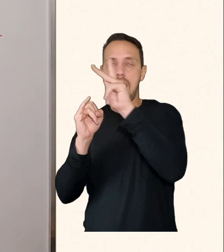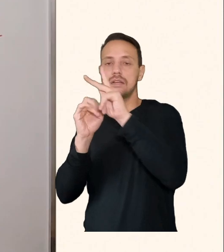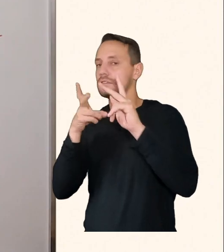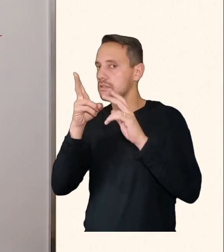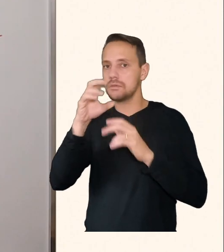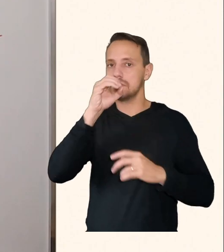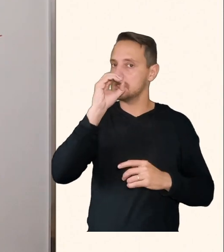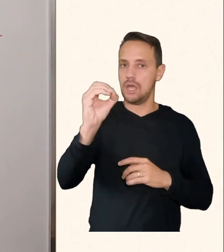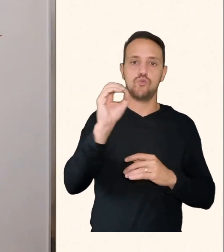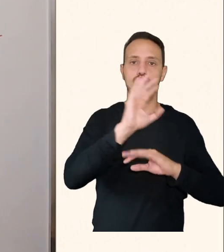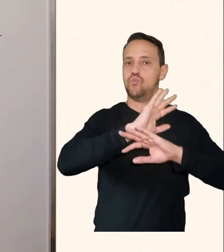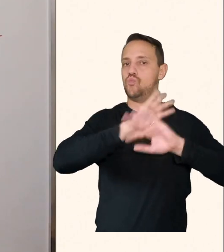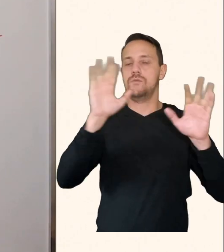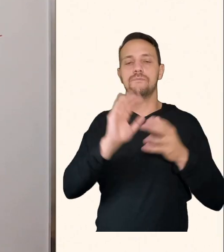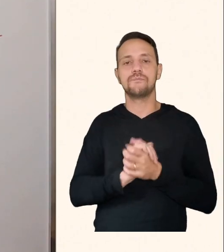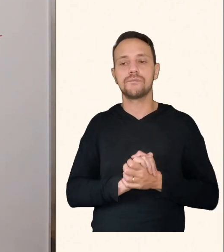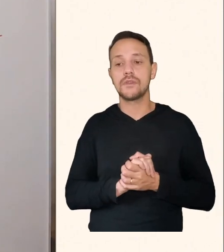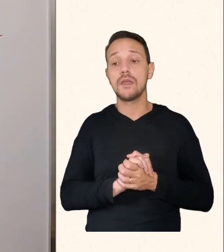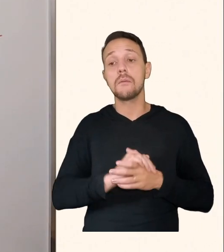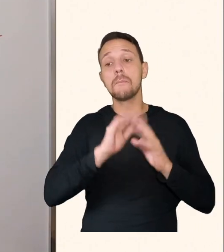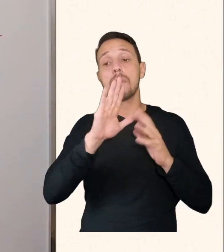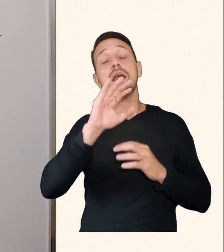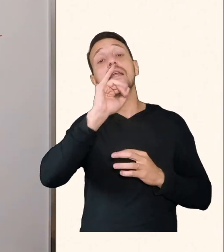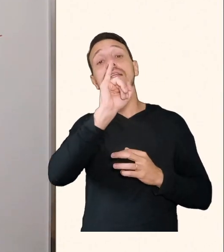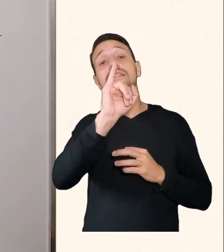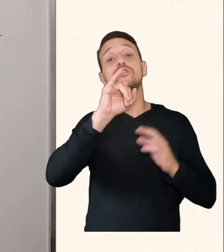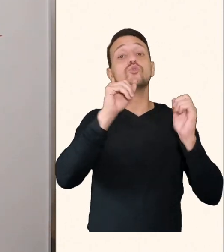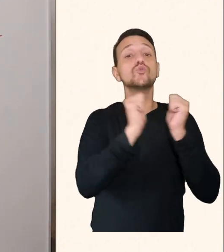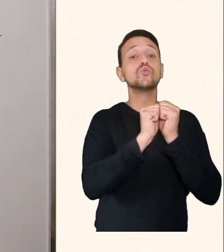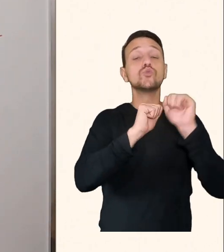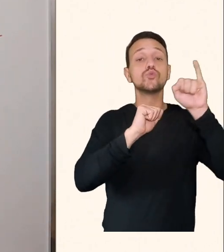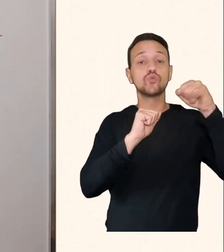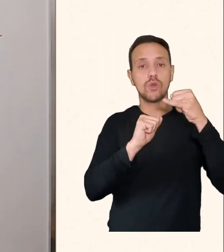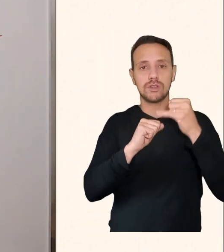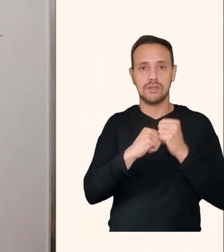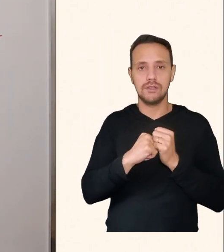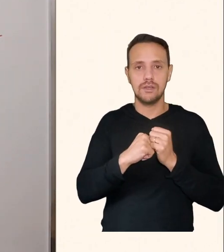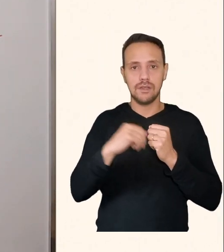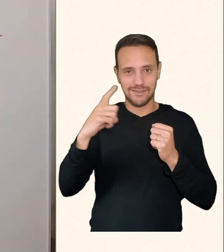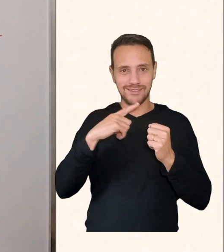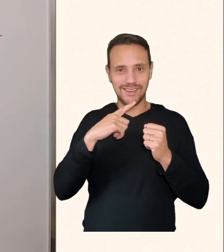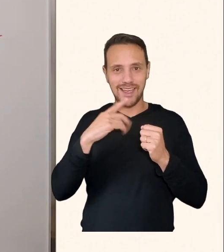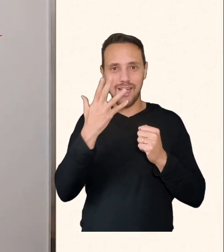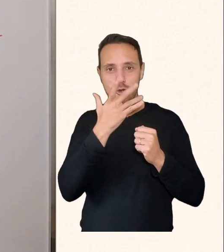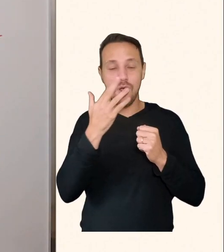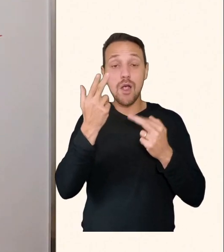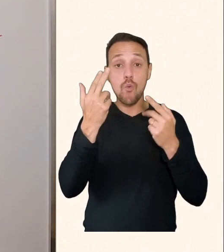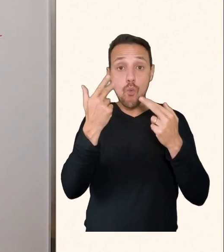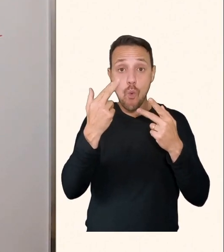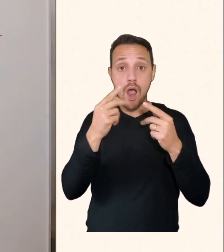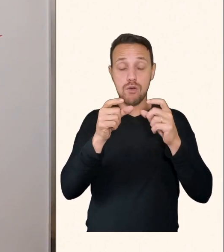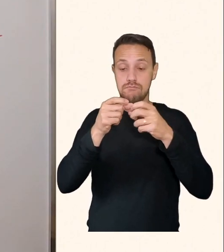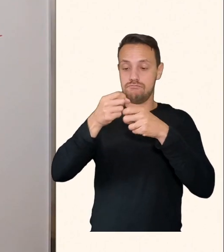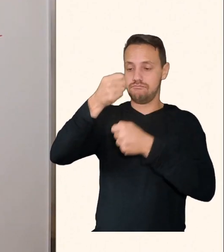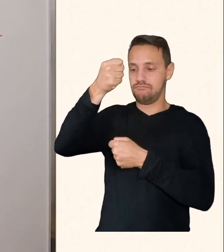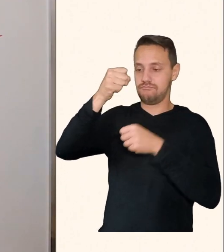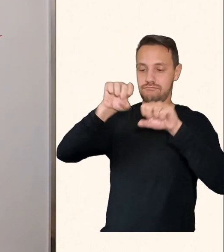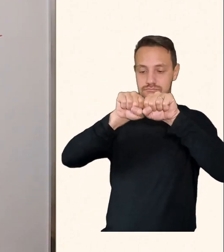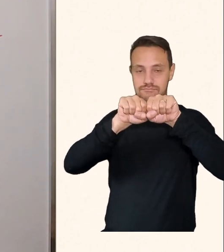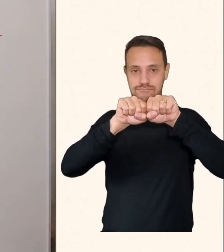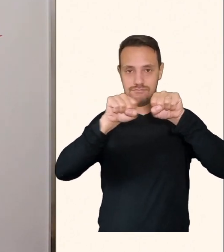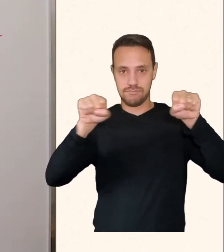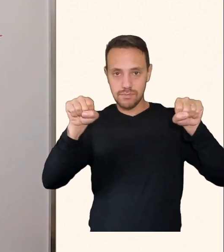do bastão de produto vetorial, beleza? Vermelho é o I, beleza? O lado comprido é